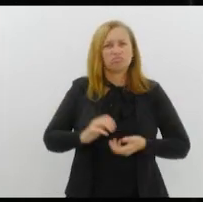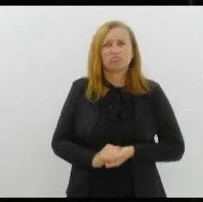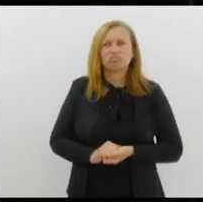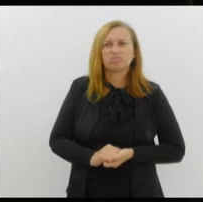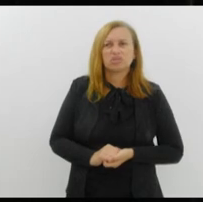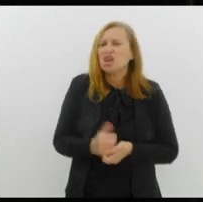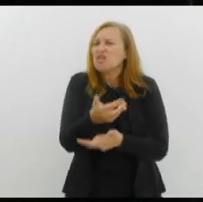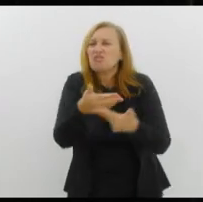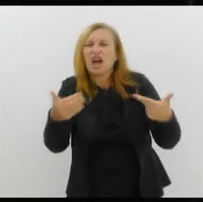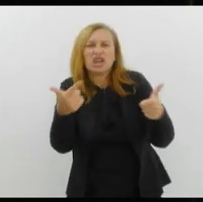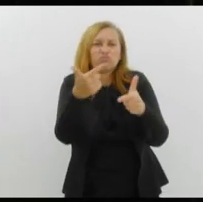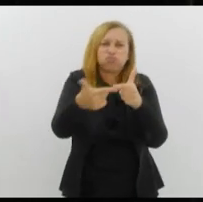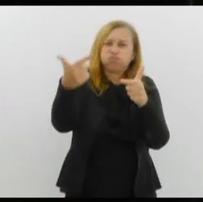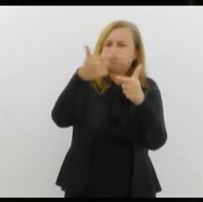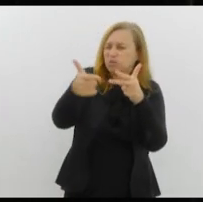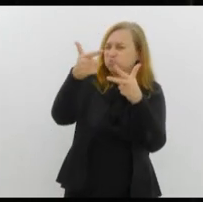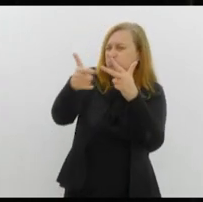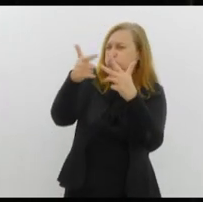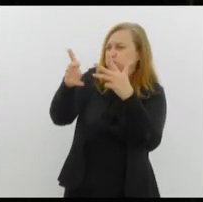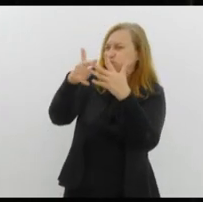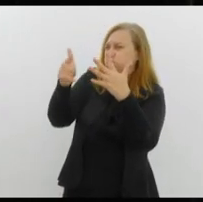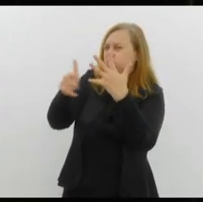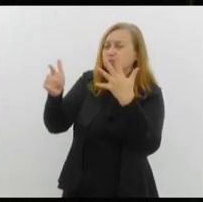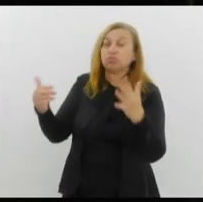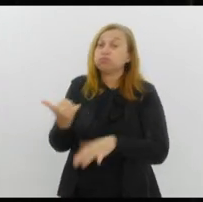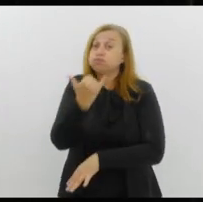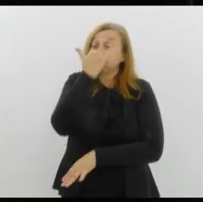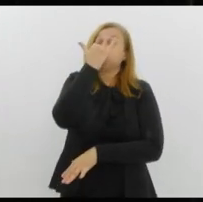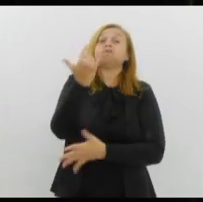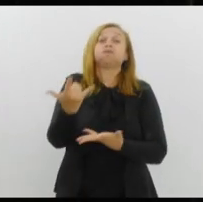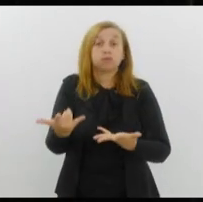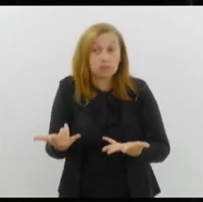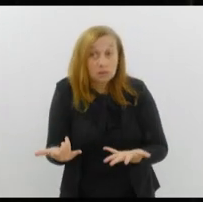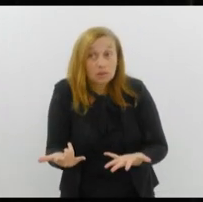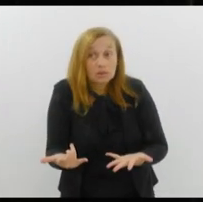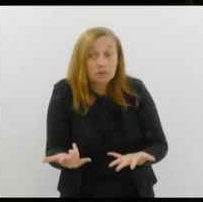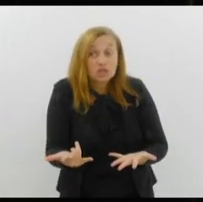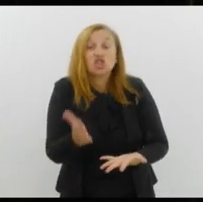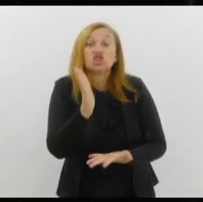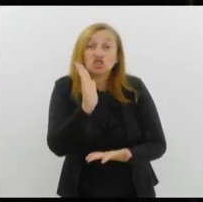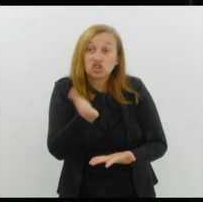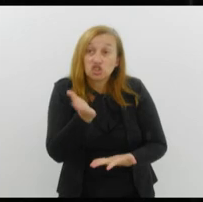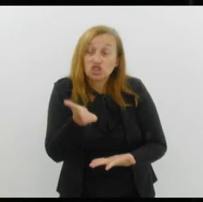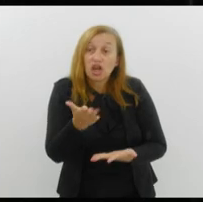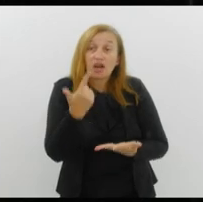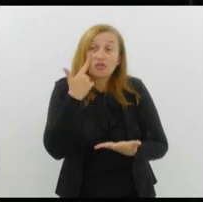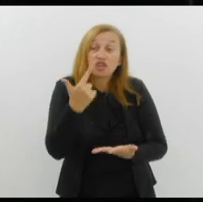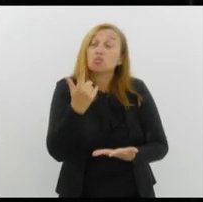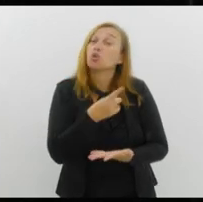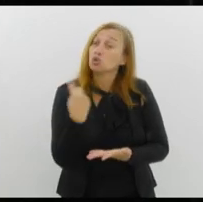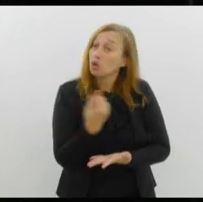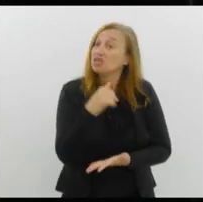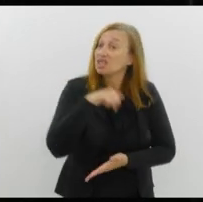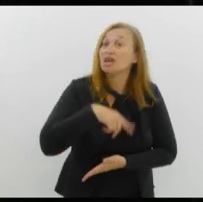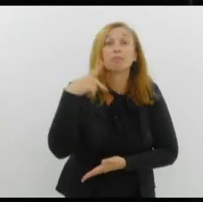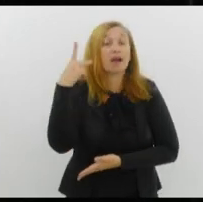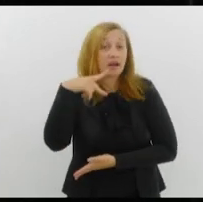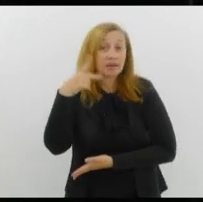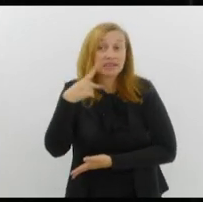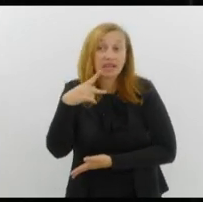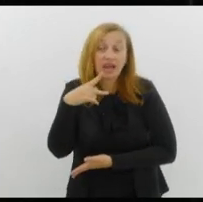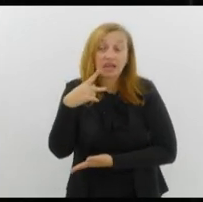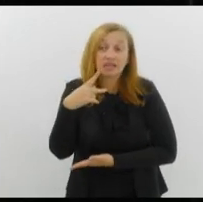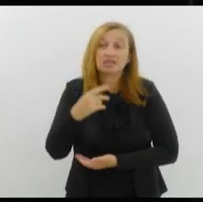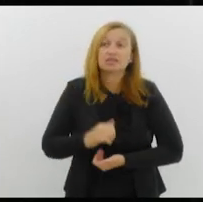uma série de acidentes, inclusive já presenciado por nós aqui, parlamentares,